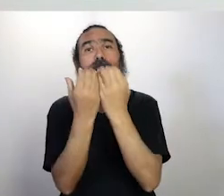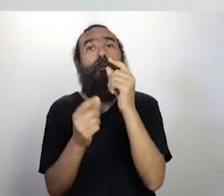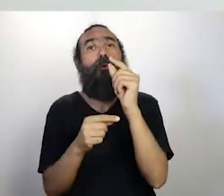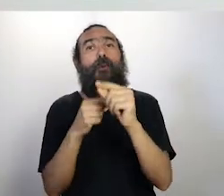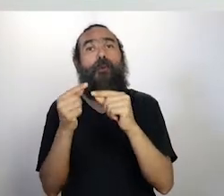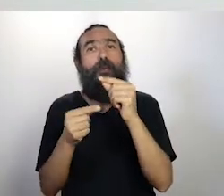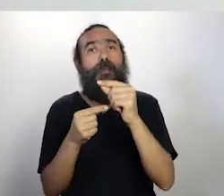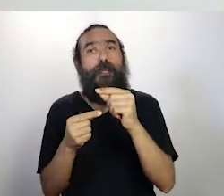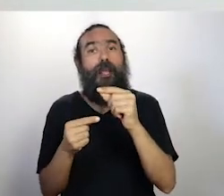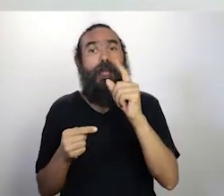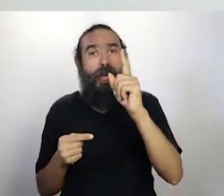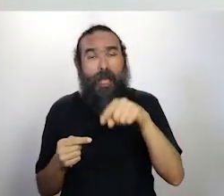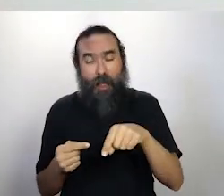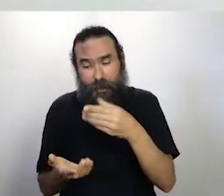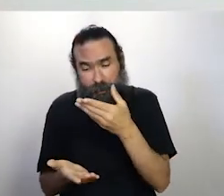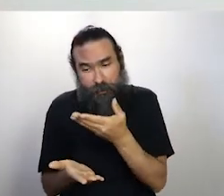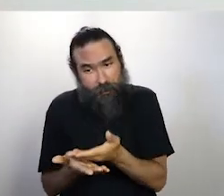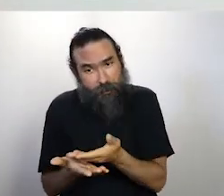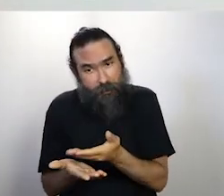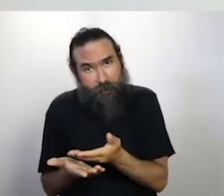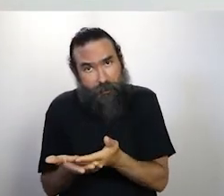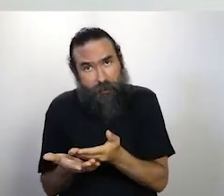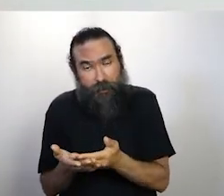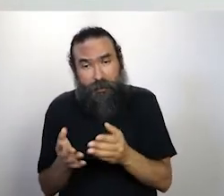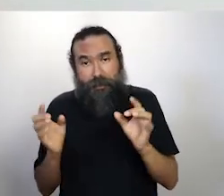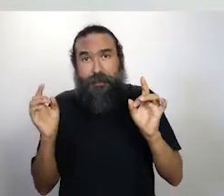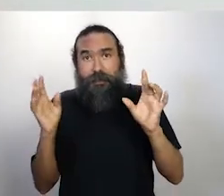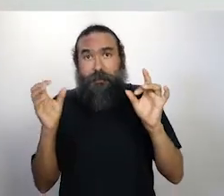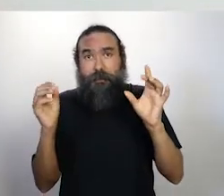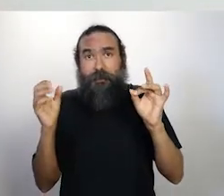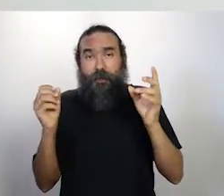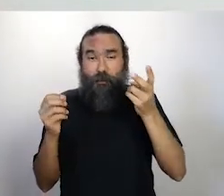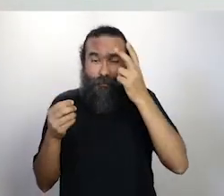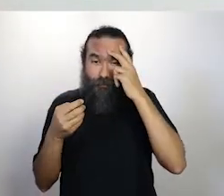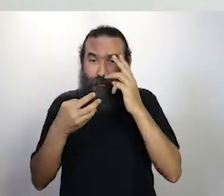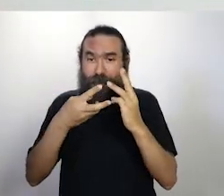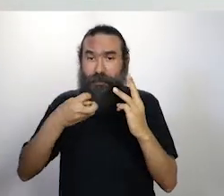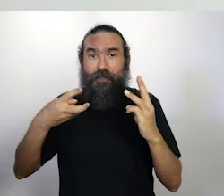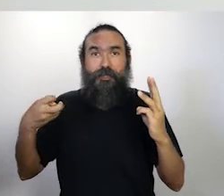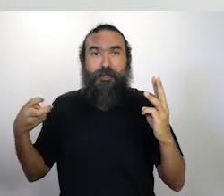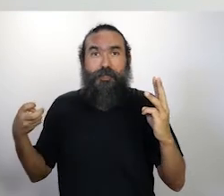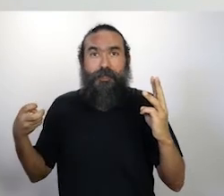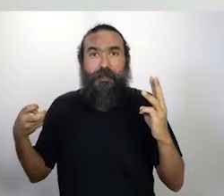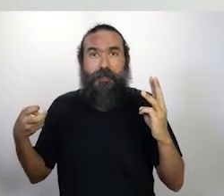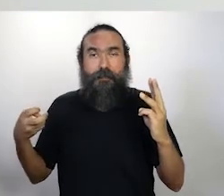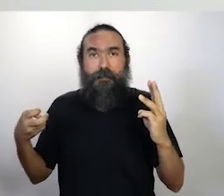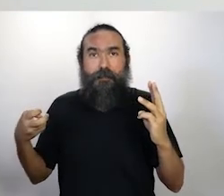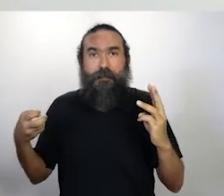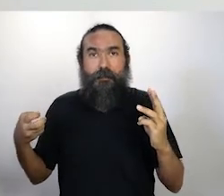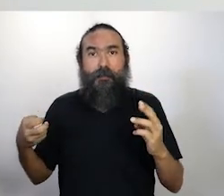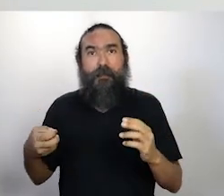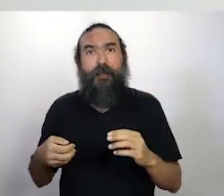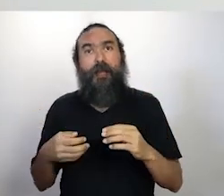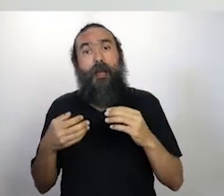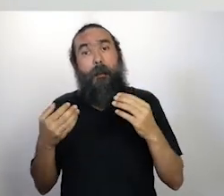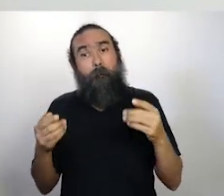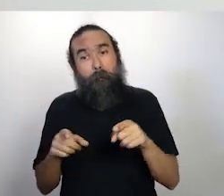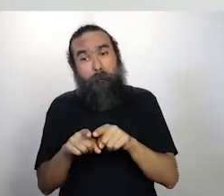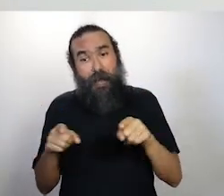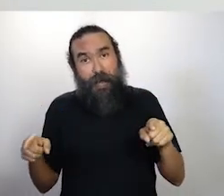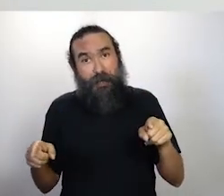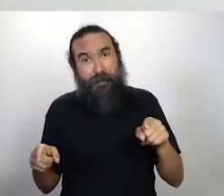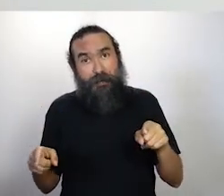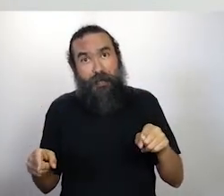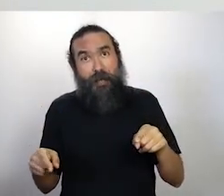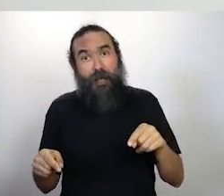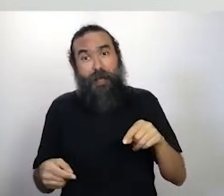essa educação diferenciada dentro das comunidades, que é muito falada. Porém, na prática em si, acaba